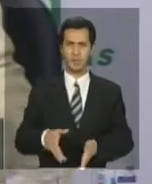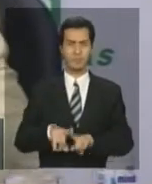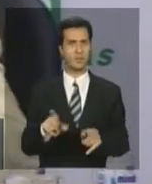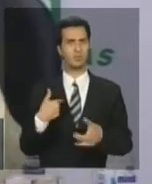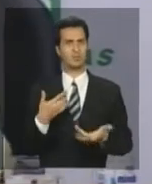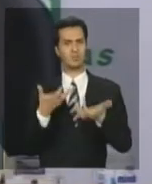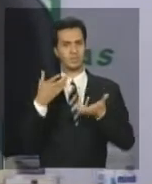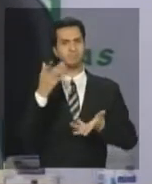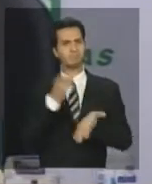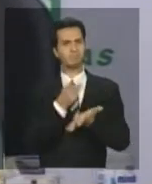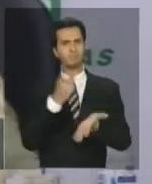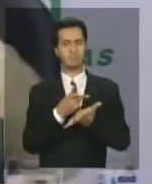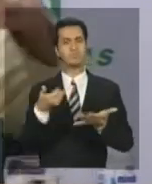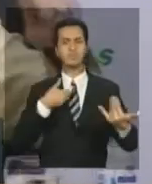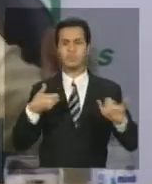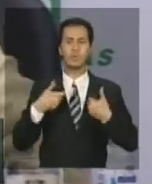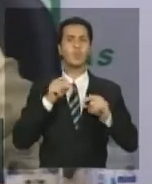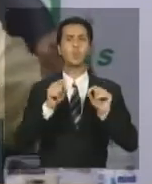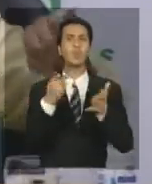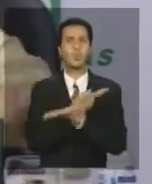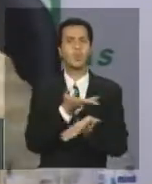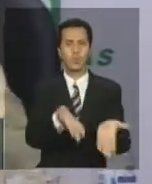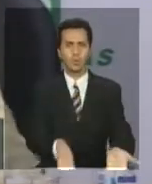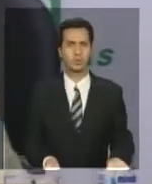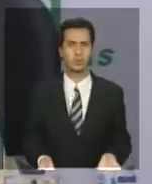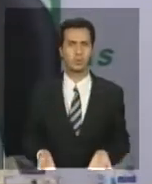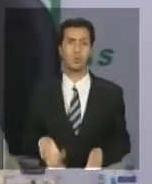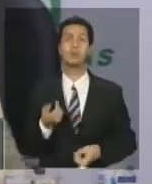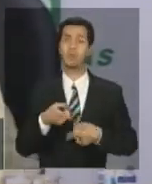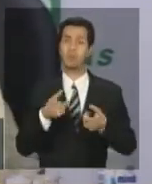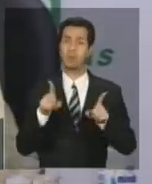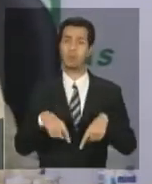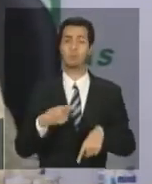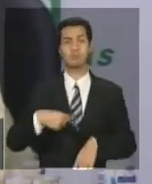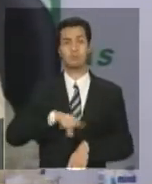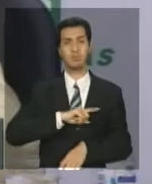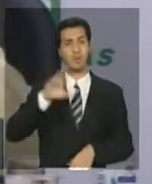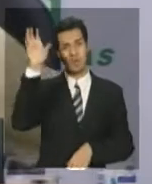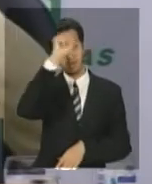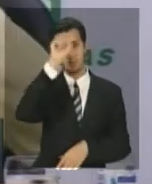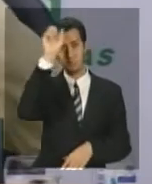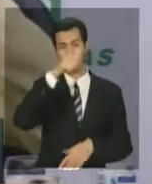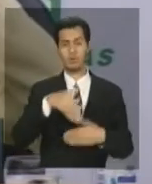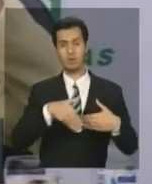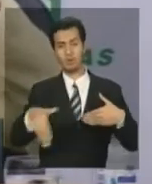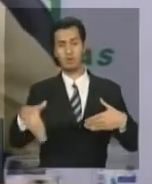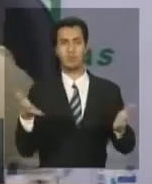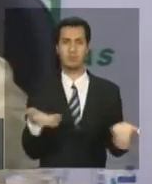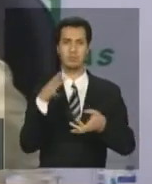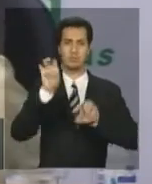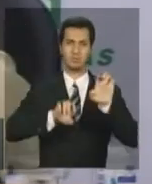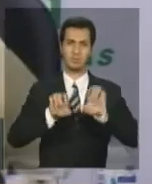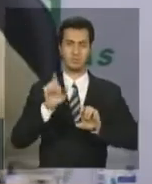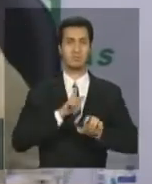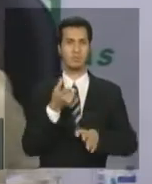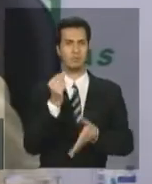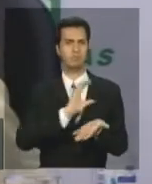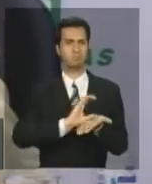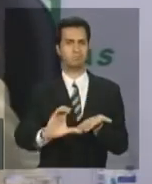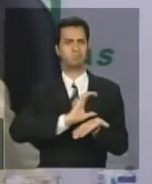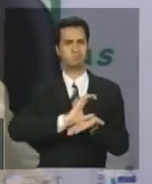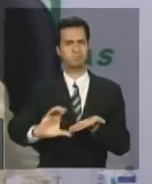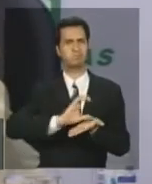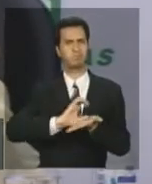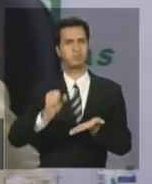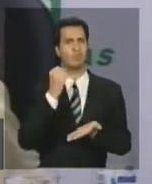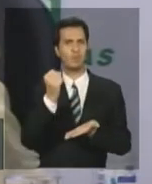todo eu quero saber por quê. Isso é a curva de aprendizado de uma companhia que está investindo tão grande, tão